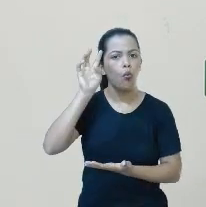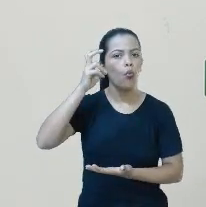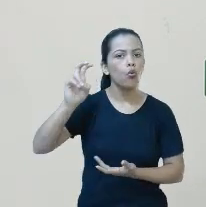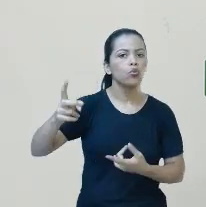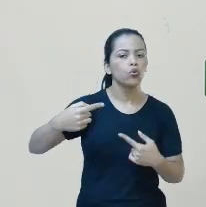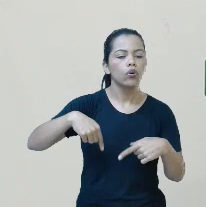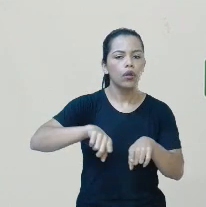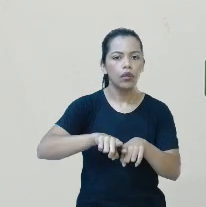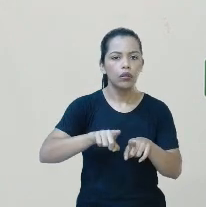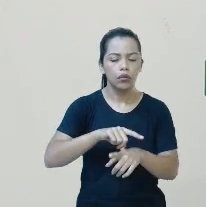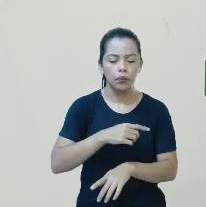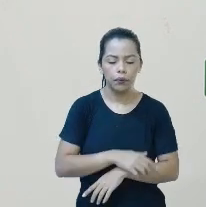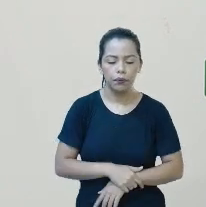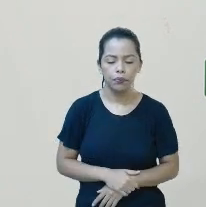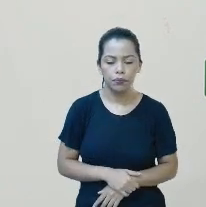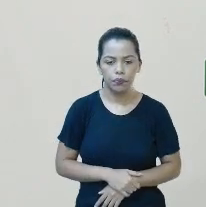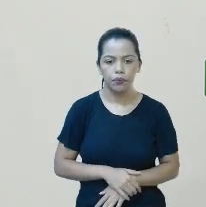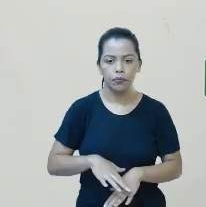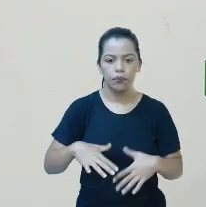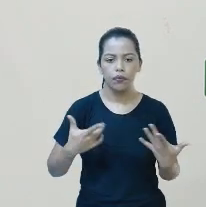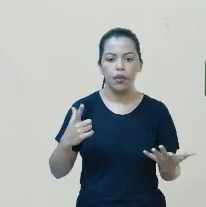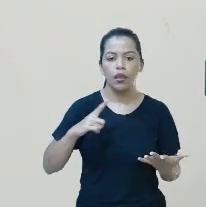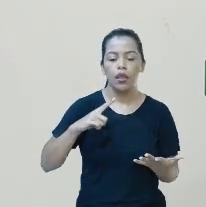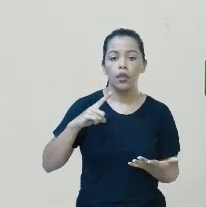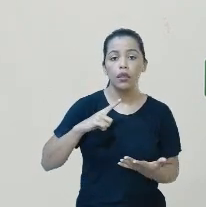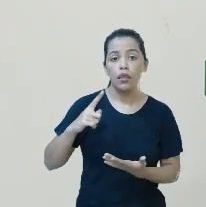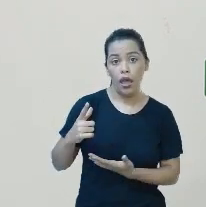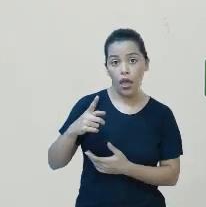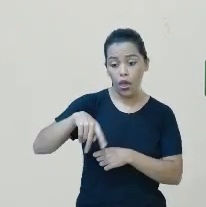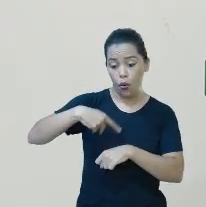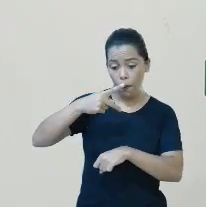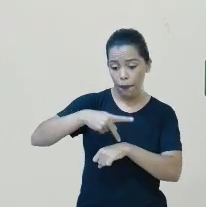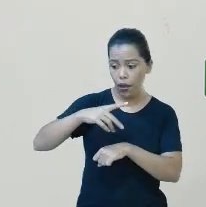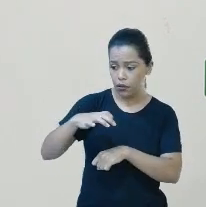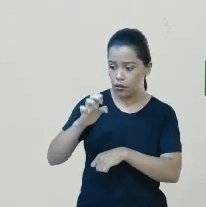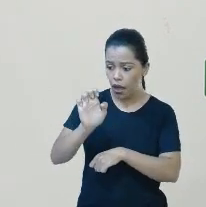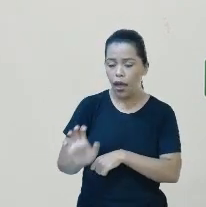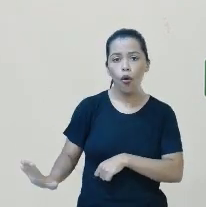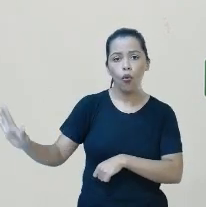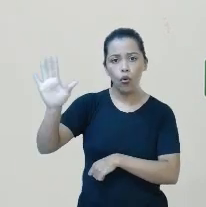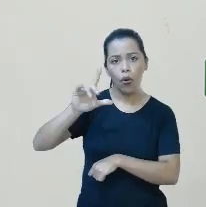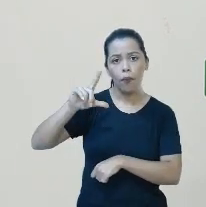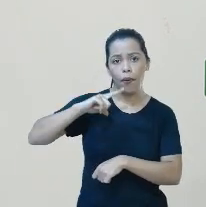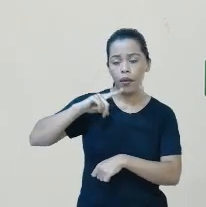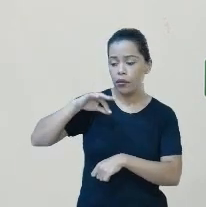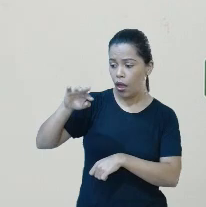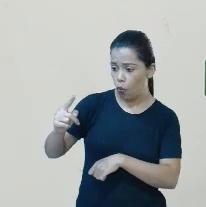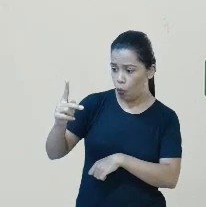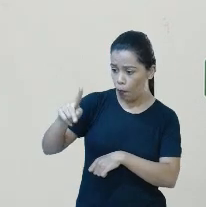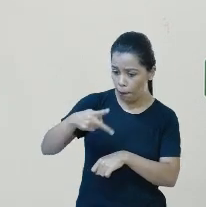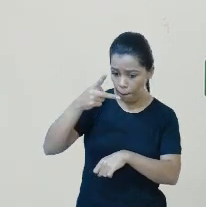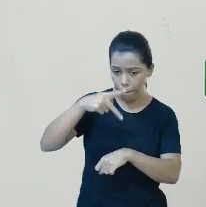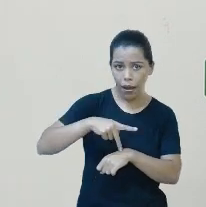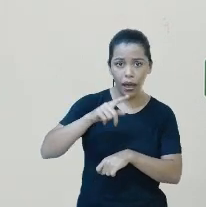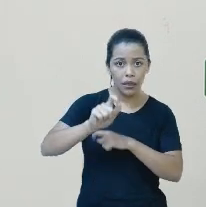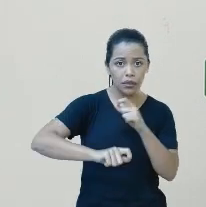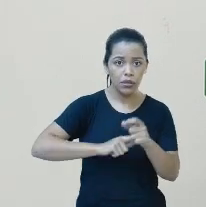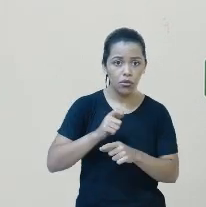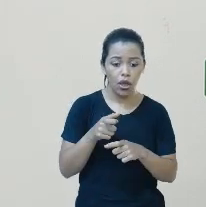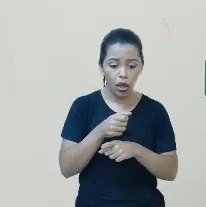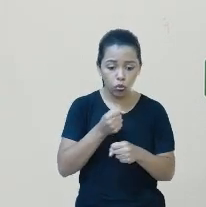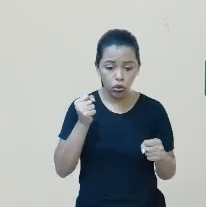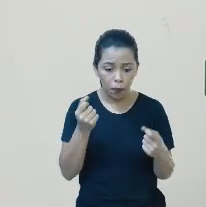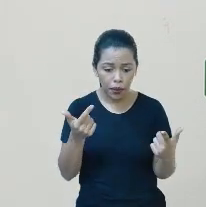países na Europa que são do tamanho de apenas um estado brasileiro, é um país todo. E aqui nós temos um país de tamanho